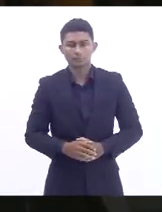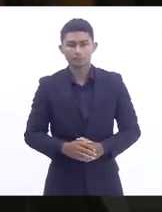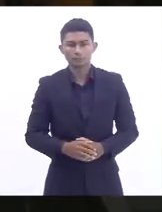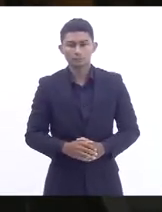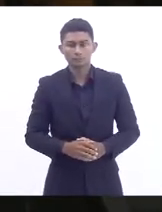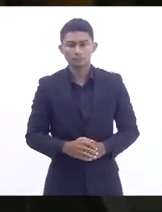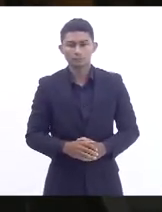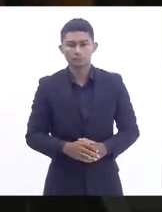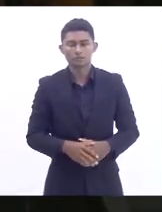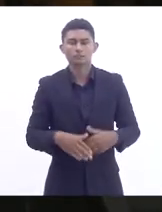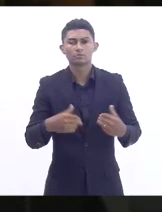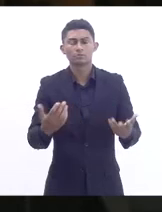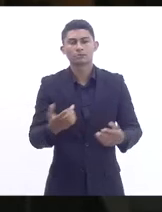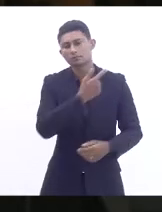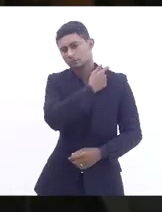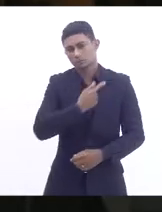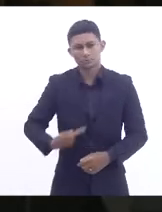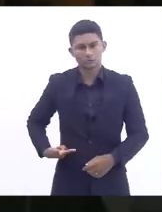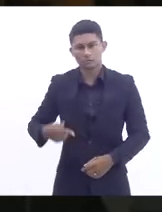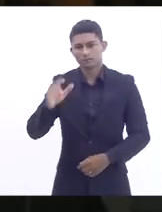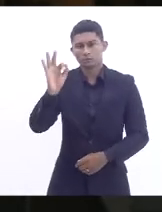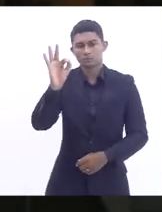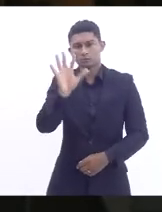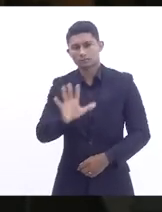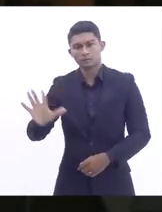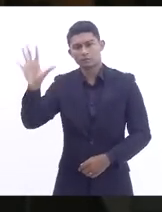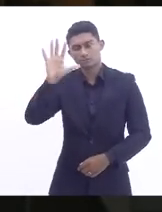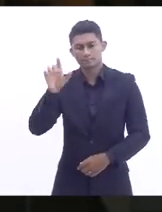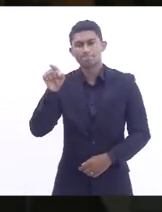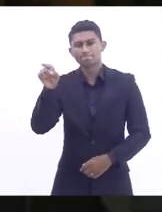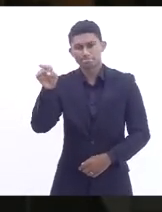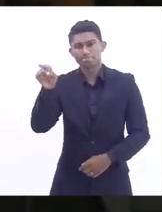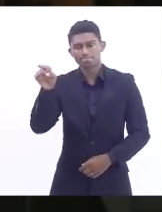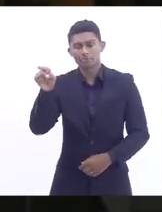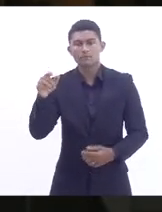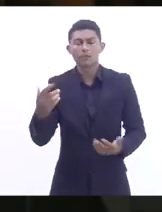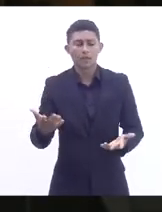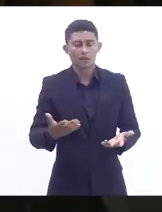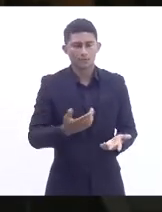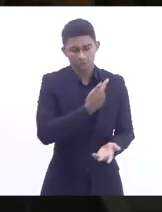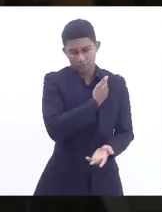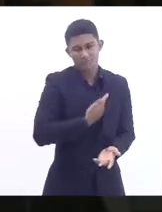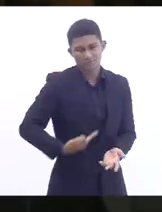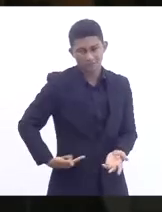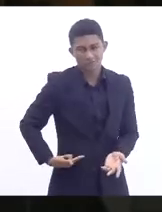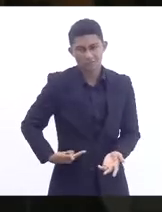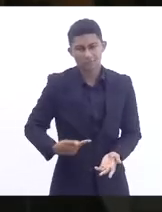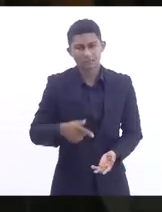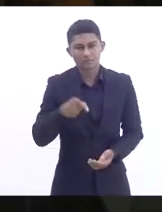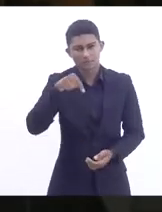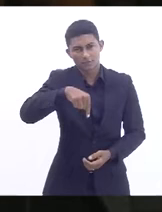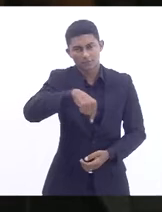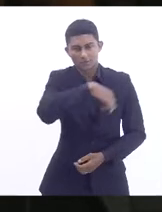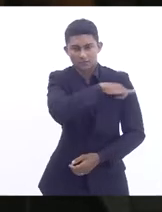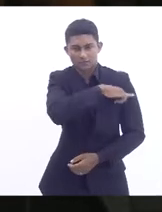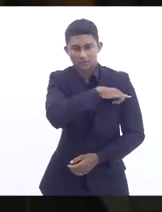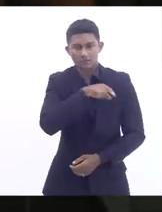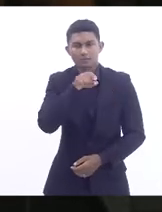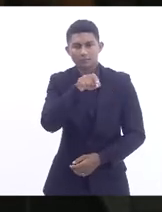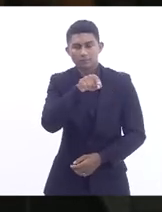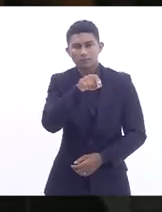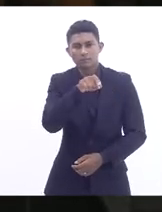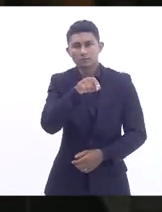O próprio governo federal, que o governador Cláudio Castro afiança que